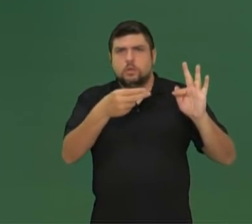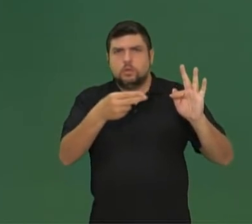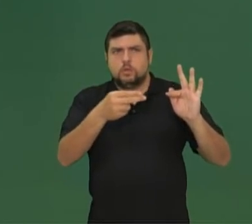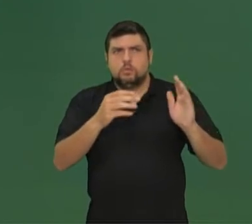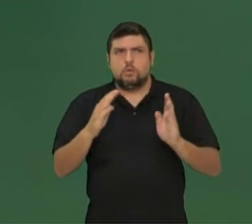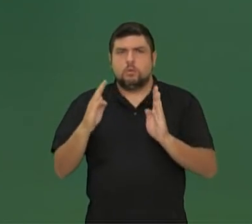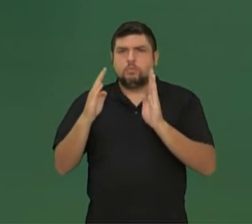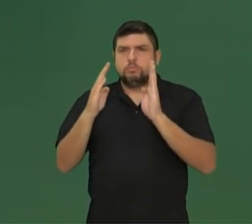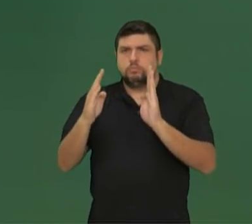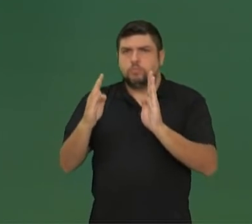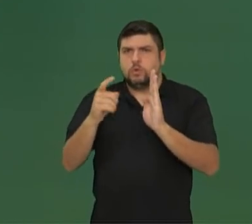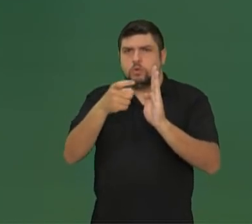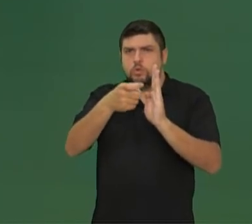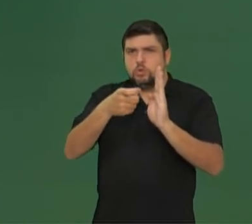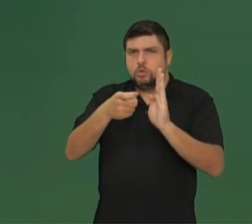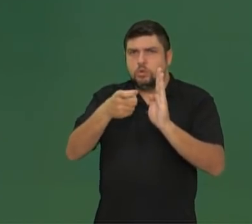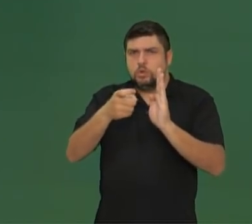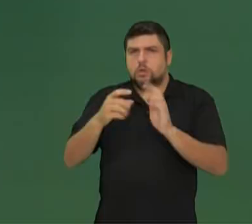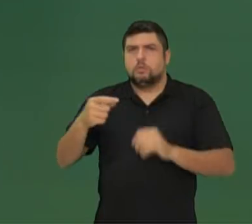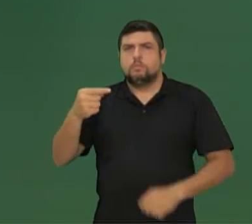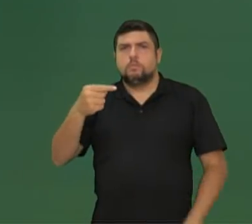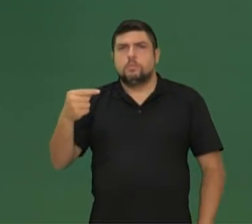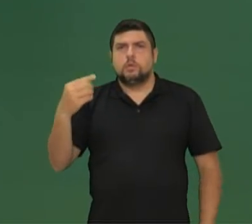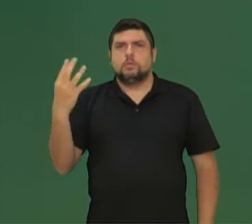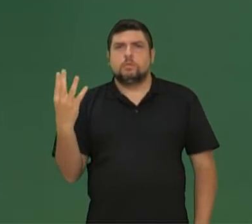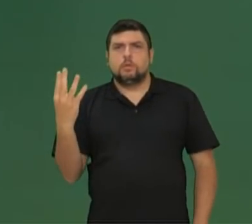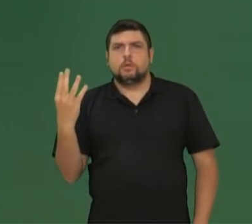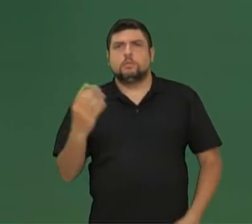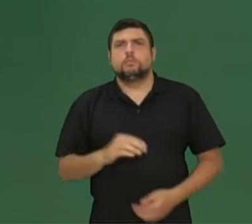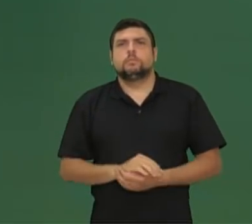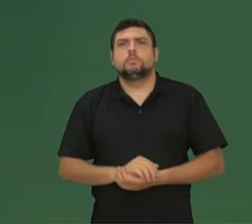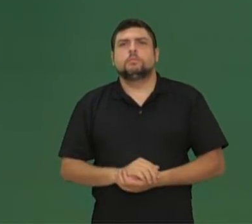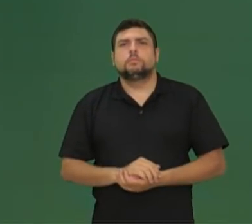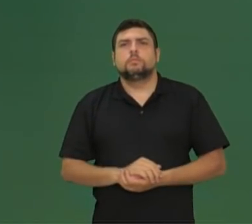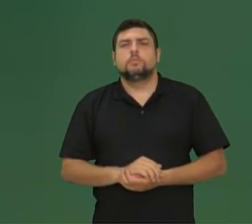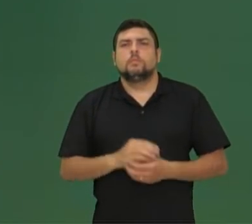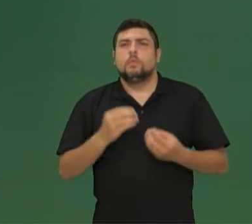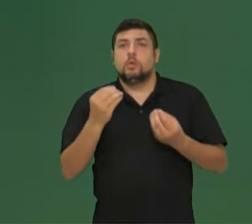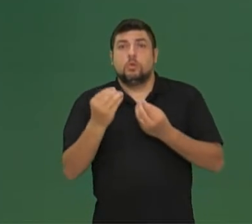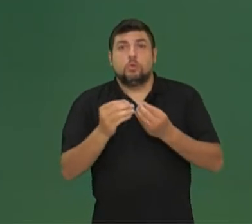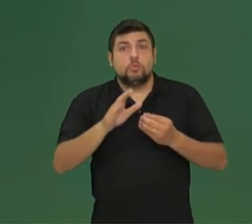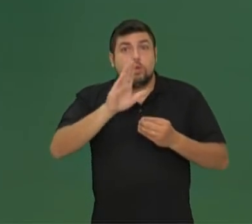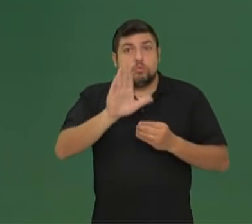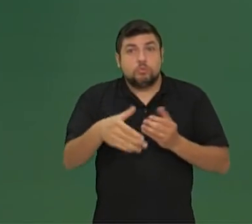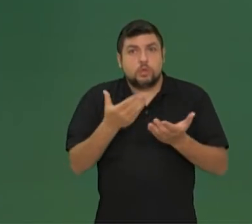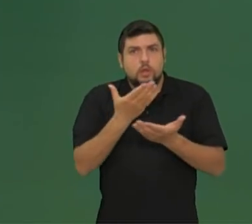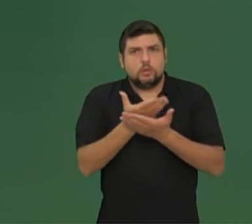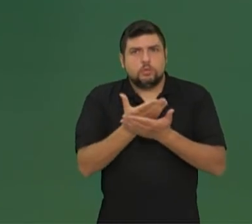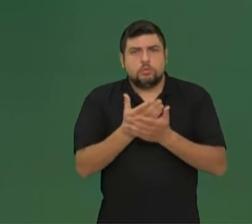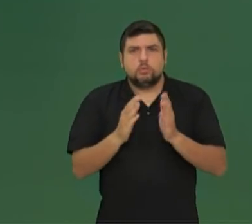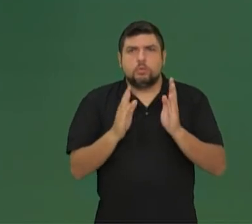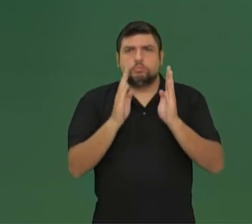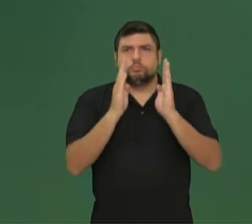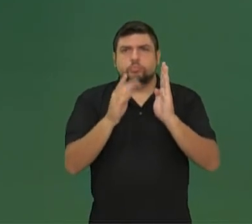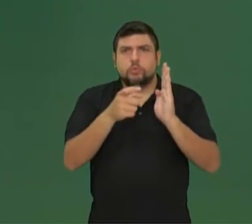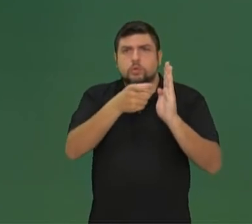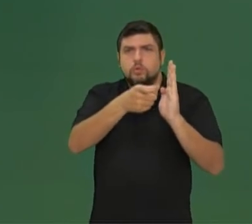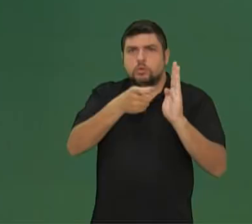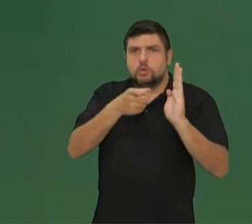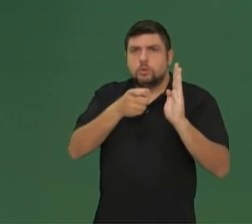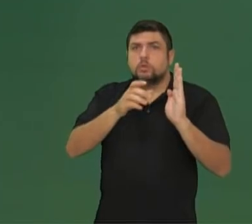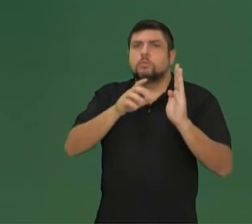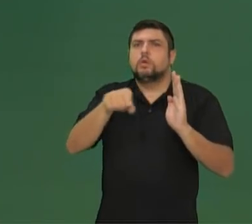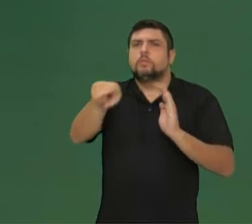de x menos 4. O que a gente já viu hoje? O módulo de x. Olha que fica um pouco mais